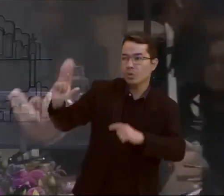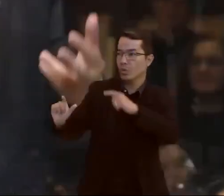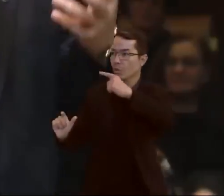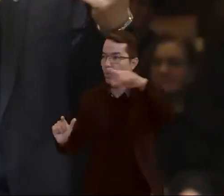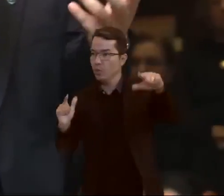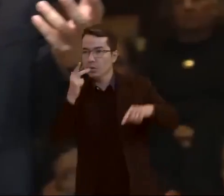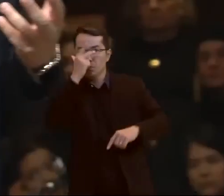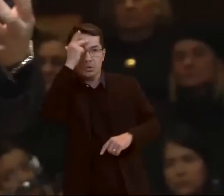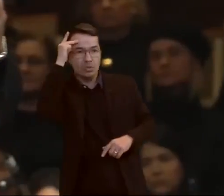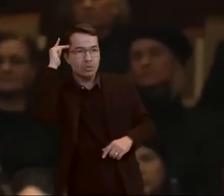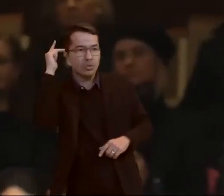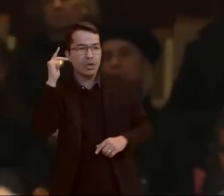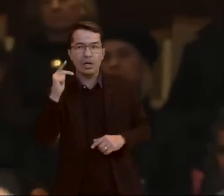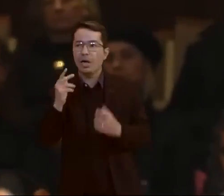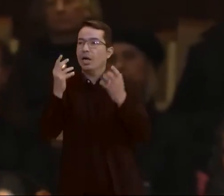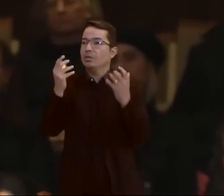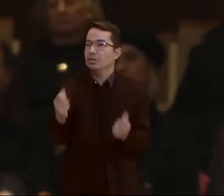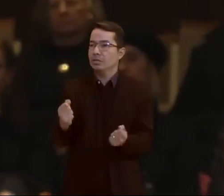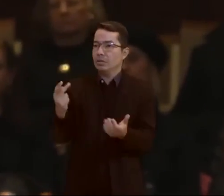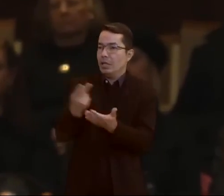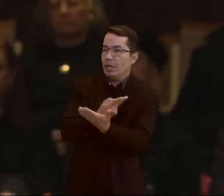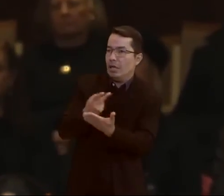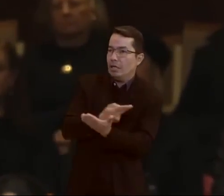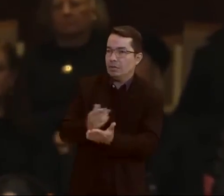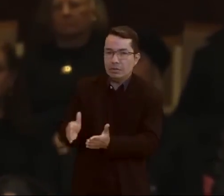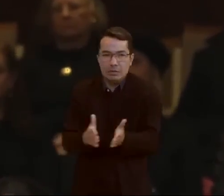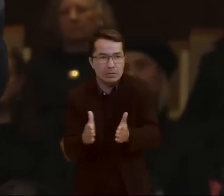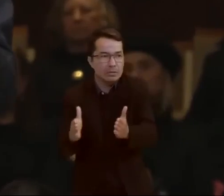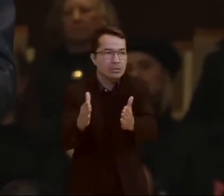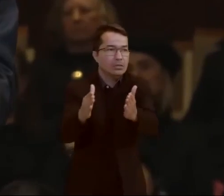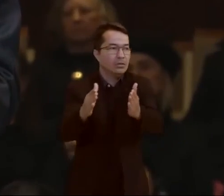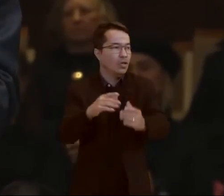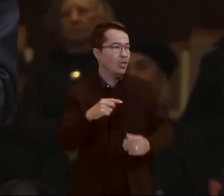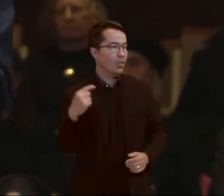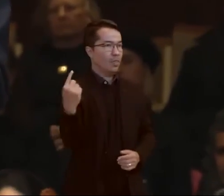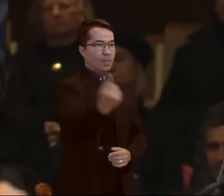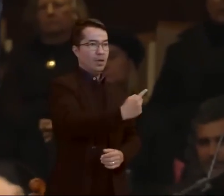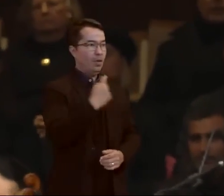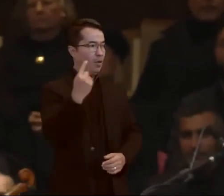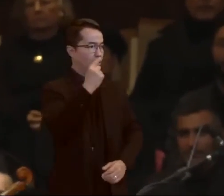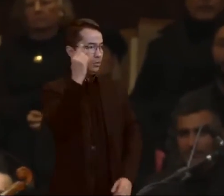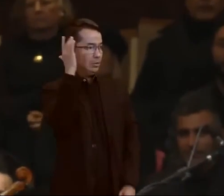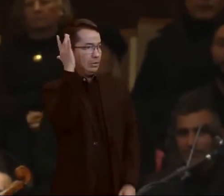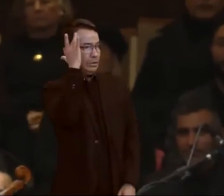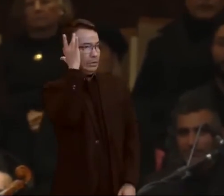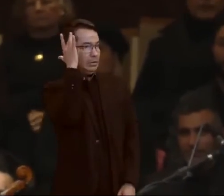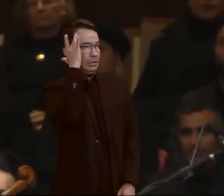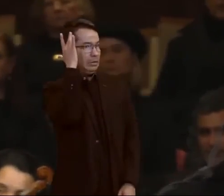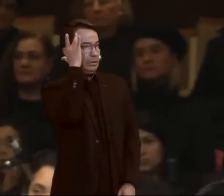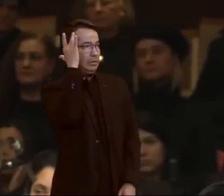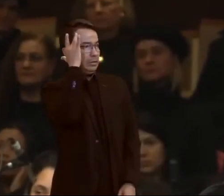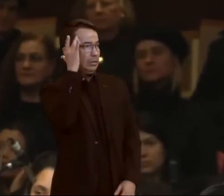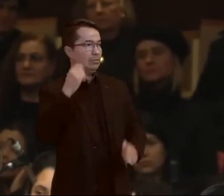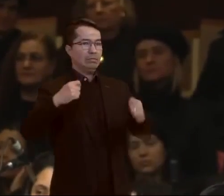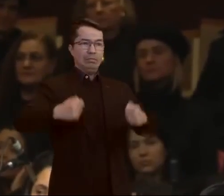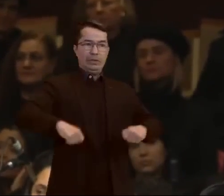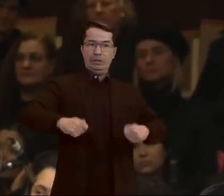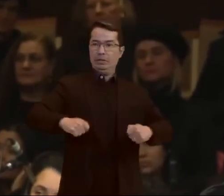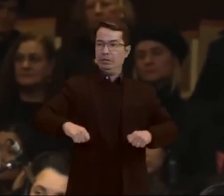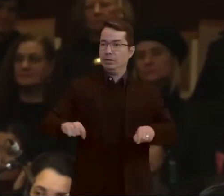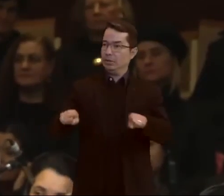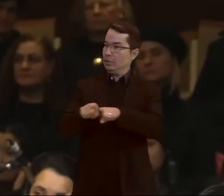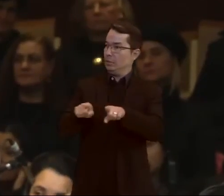dizendo assim: pessoa madura, ele vai formar convicções sem ser inflexível, mas que permite para ele não